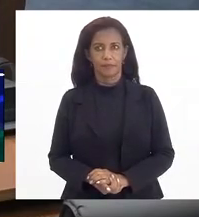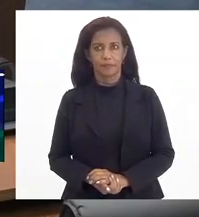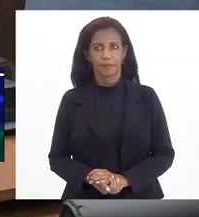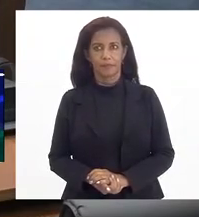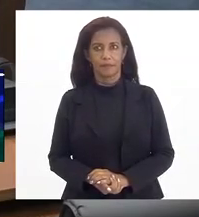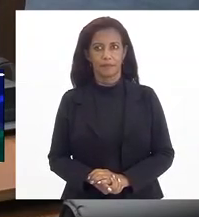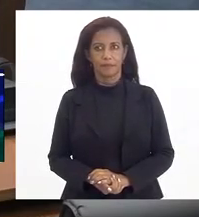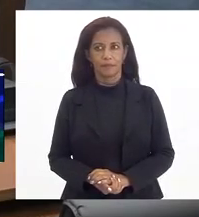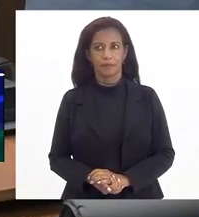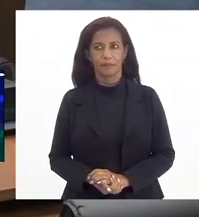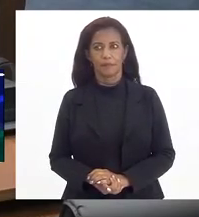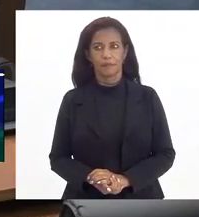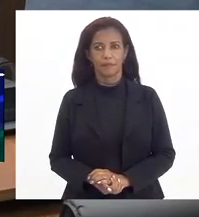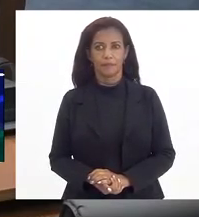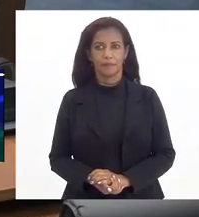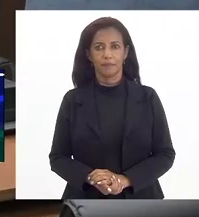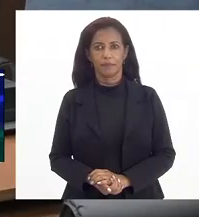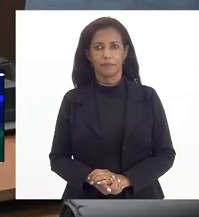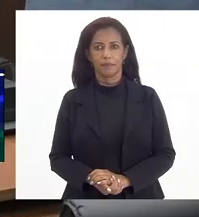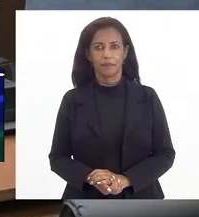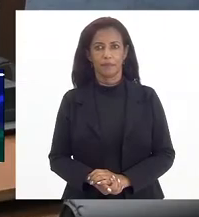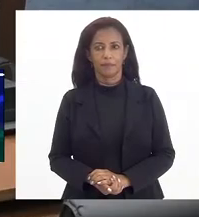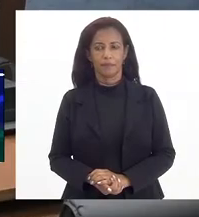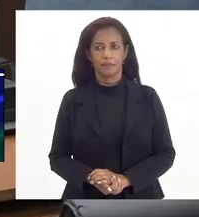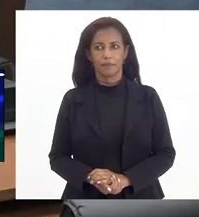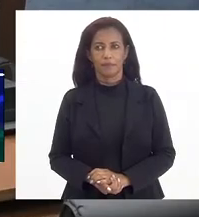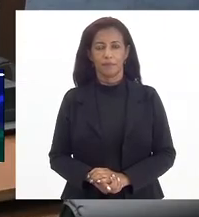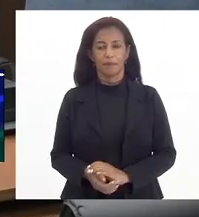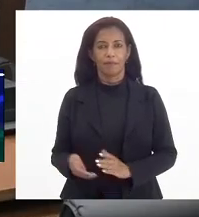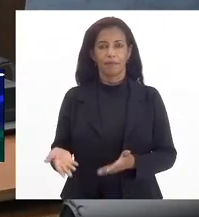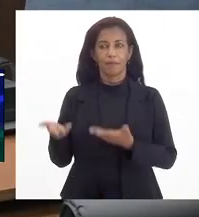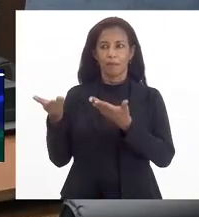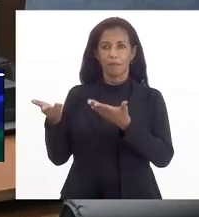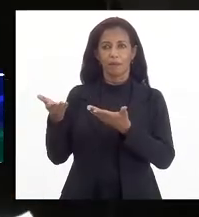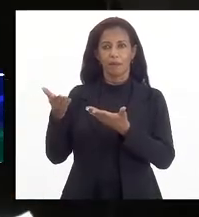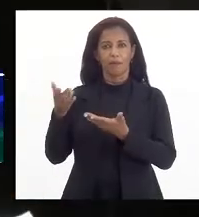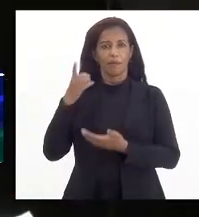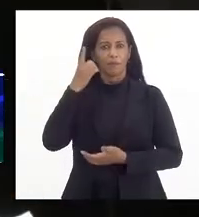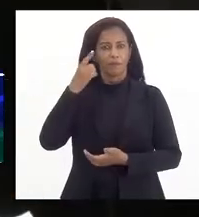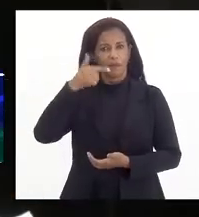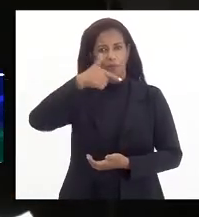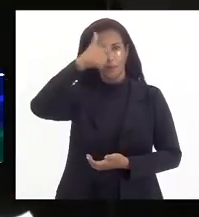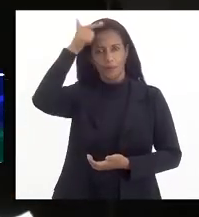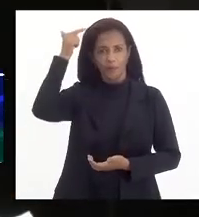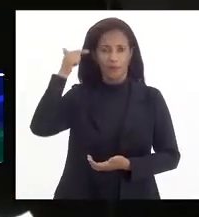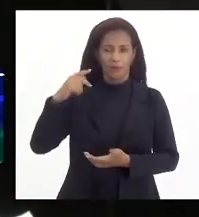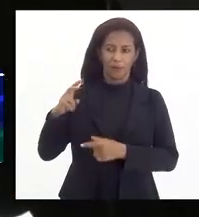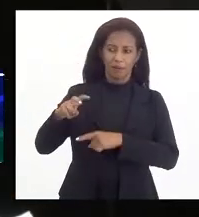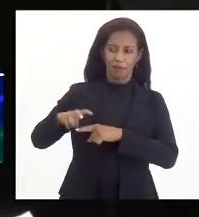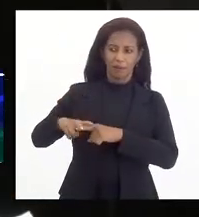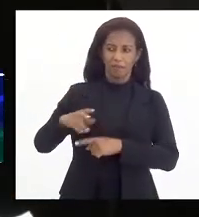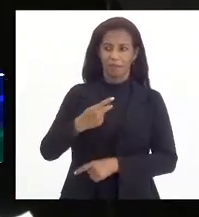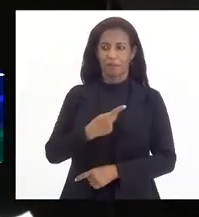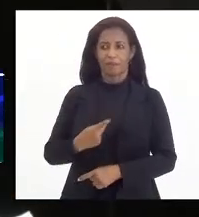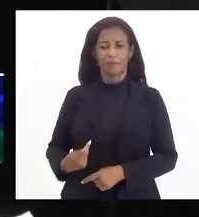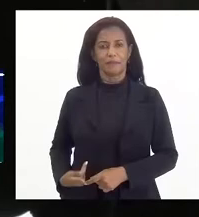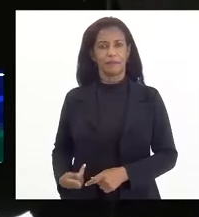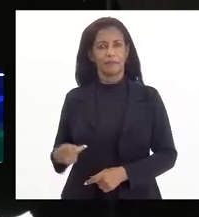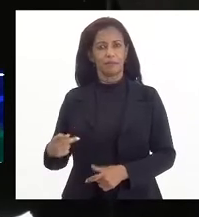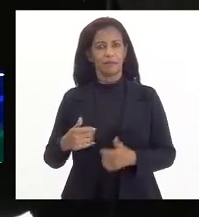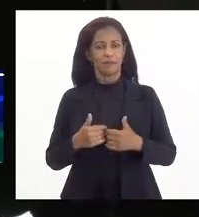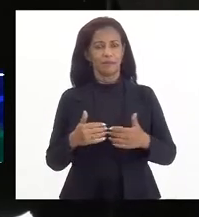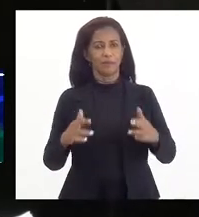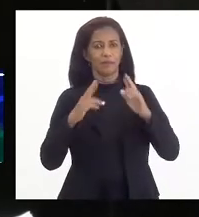o Nobre Deputado Luiz Paulo e presídios pingente Inicial aqui da